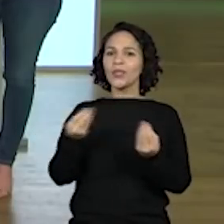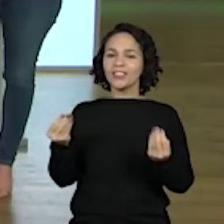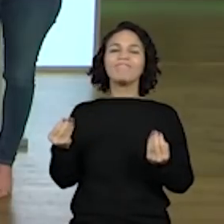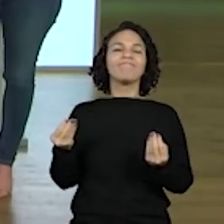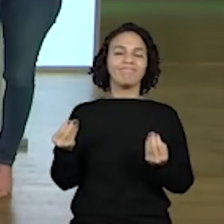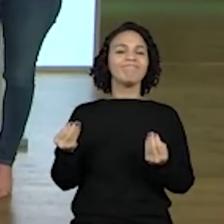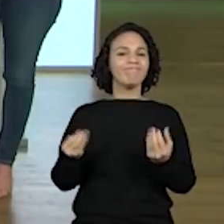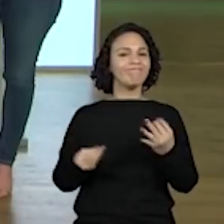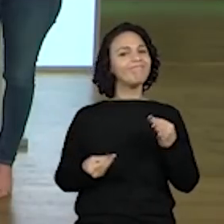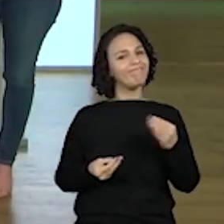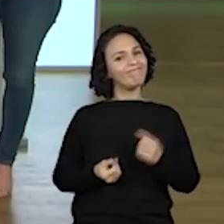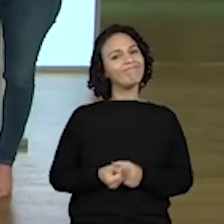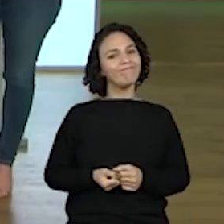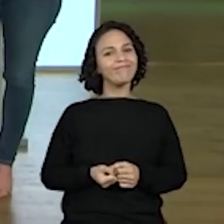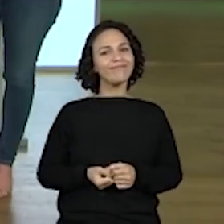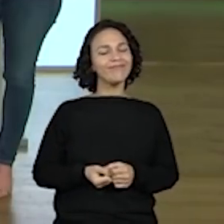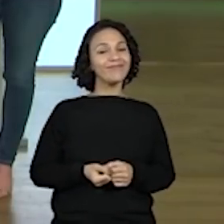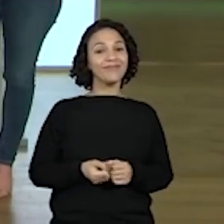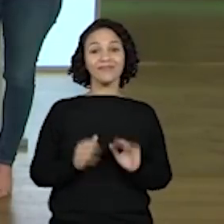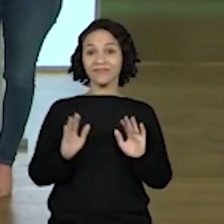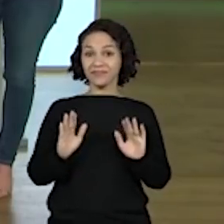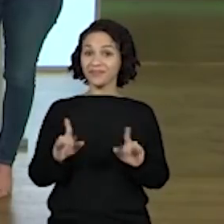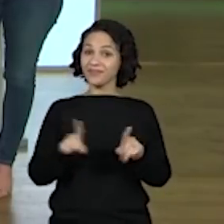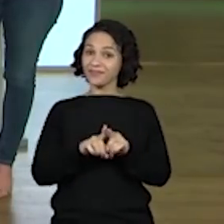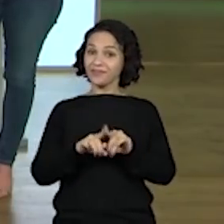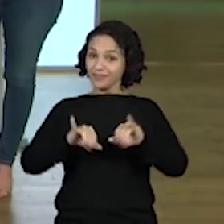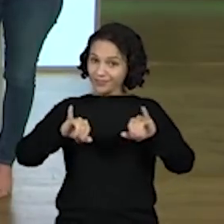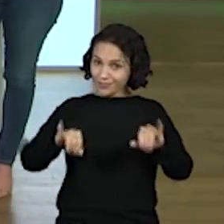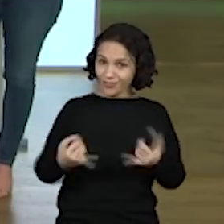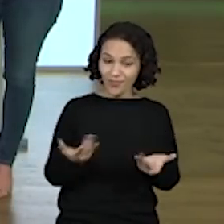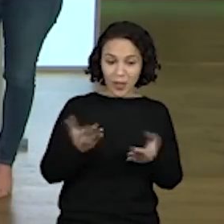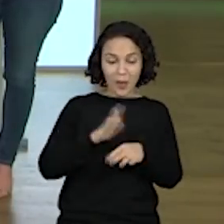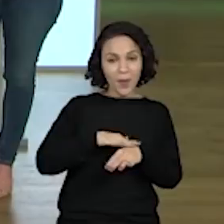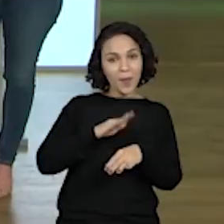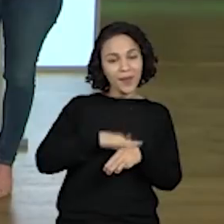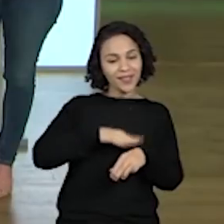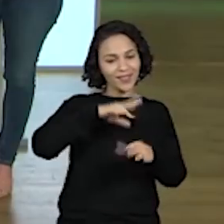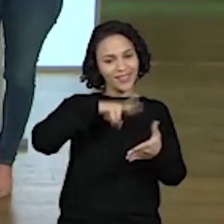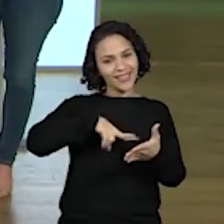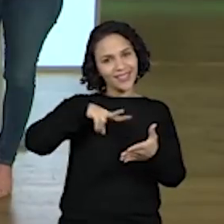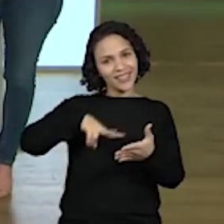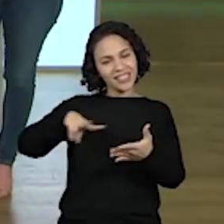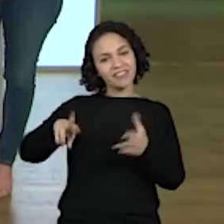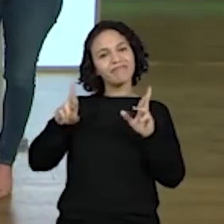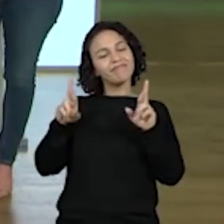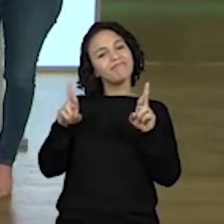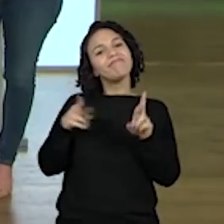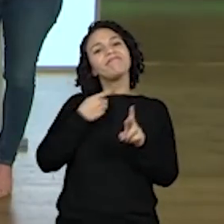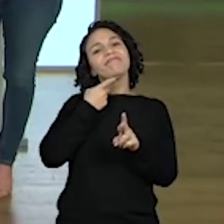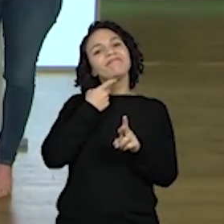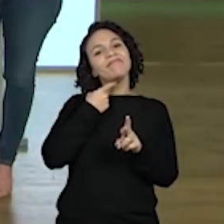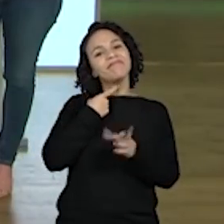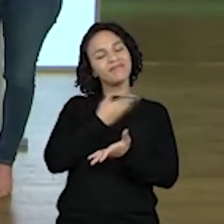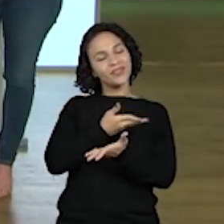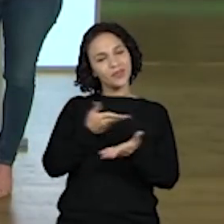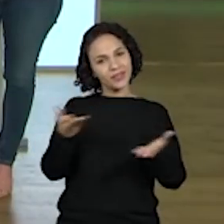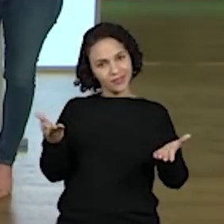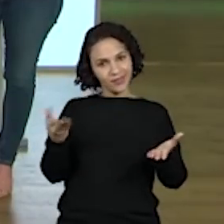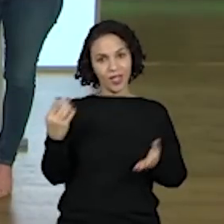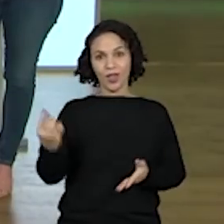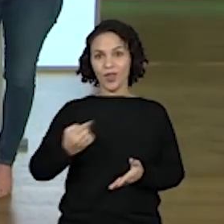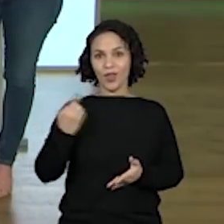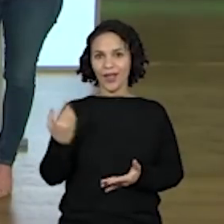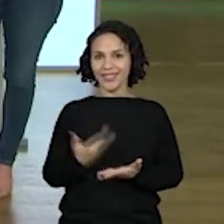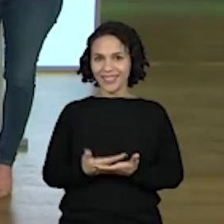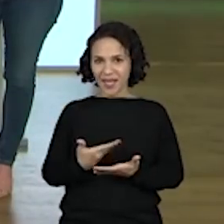Podemos pensar nisso e aproveitar esse momento de leitura, é o que espero e desejo para vocês, para nós durante